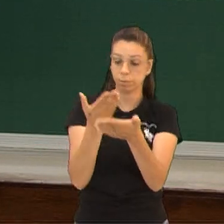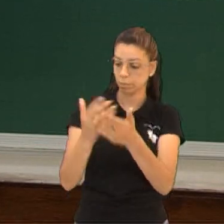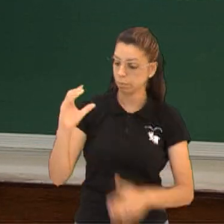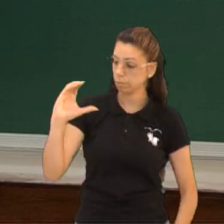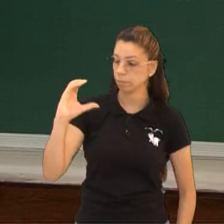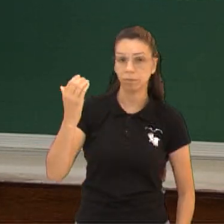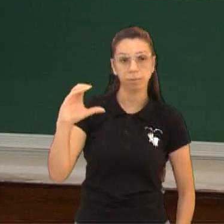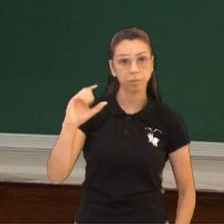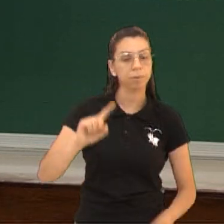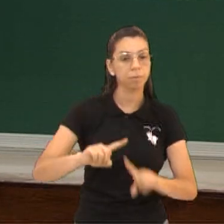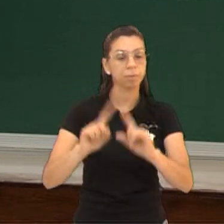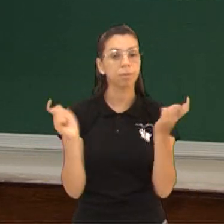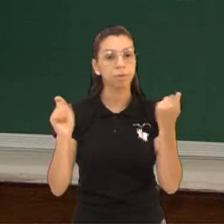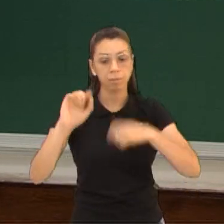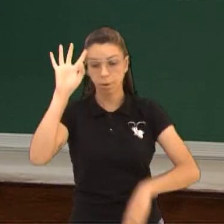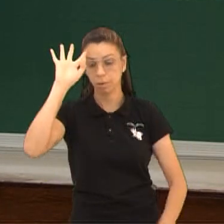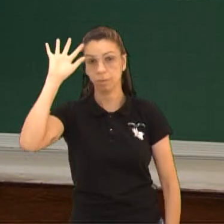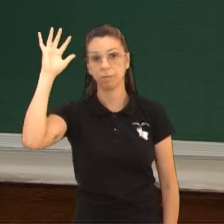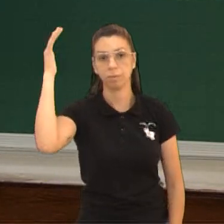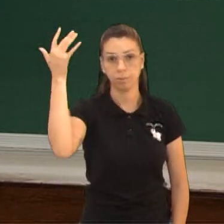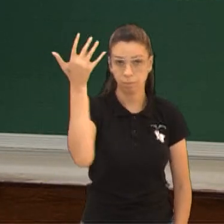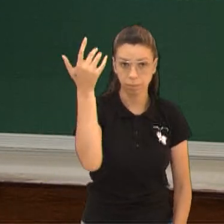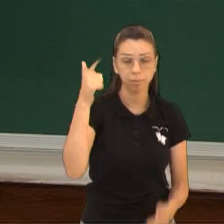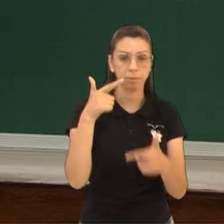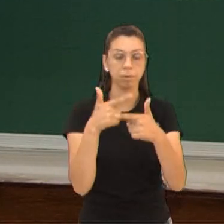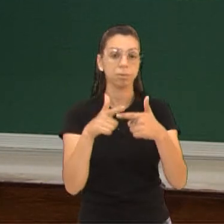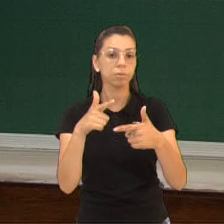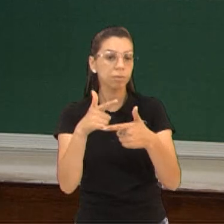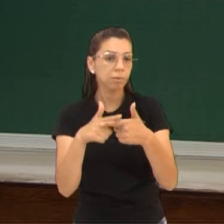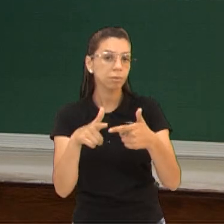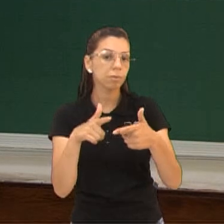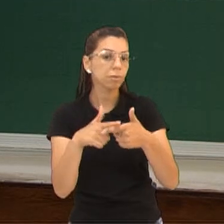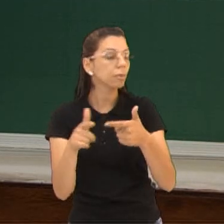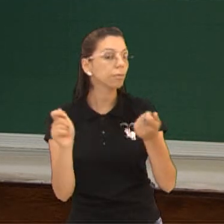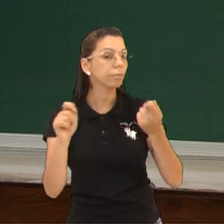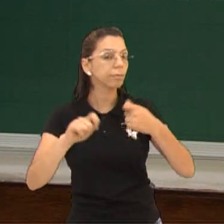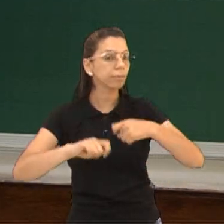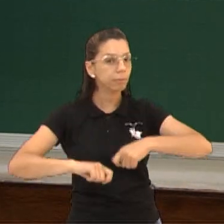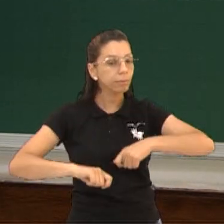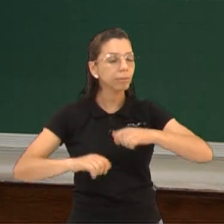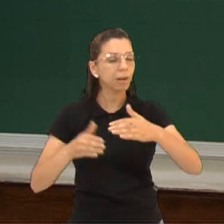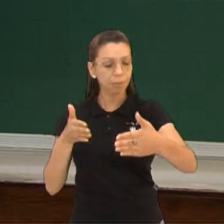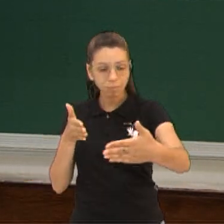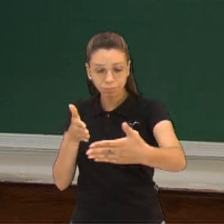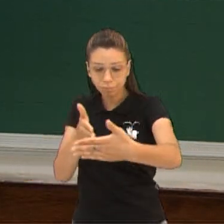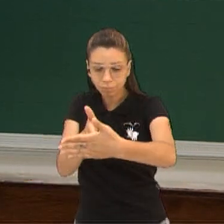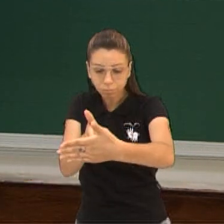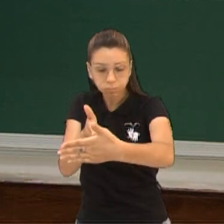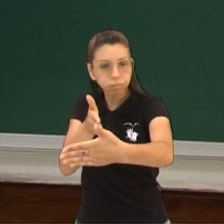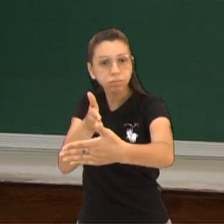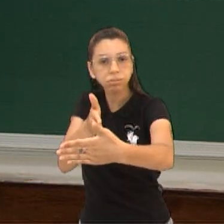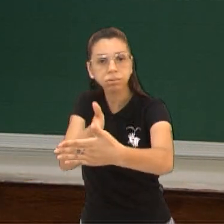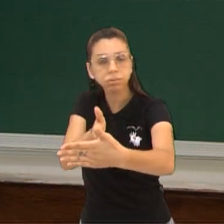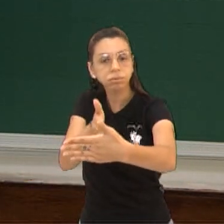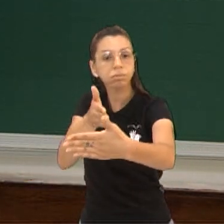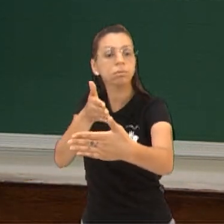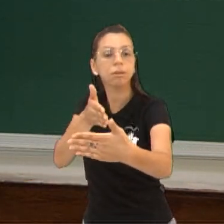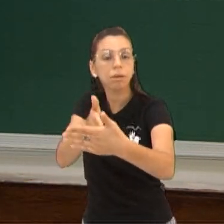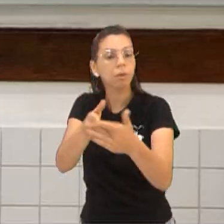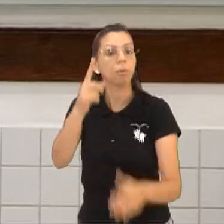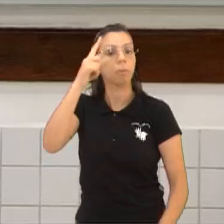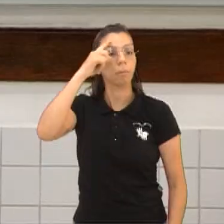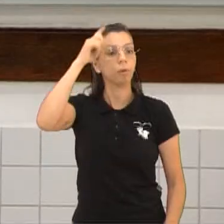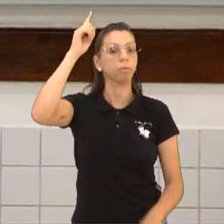solução desses problemas ecológicos, muitas vezes, ela é entravada, ela é barrada por ideologias.